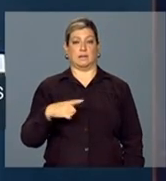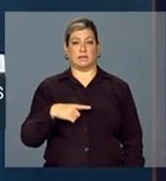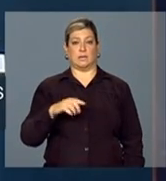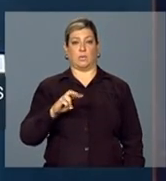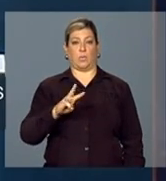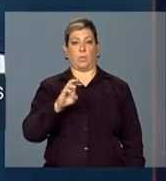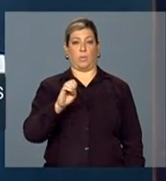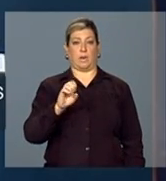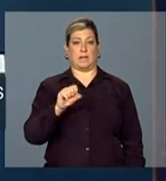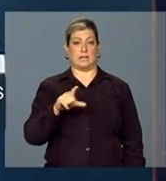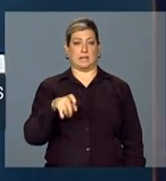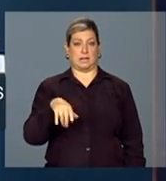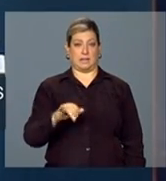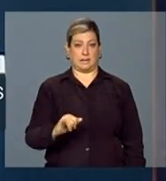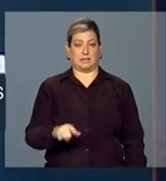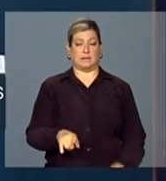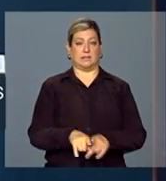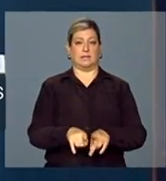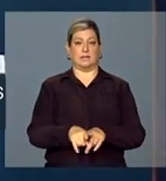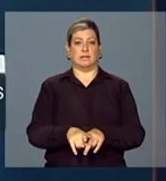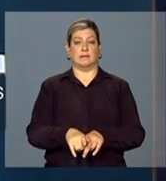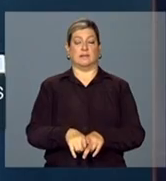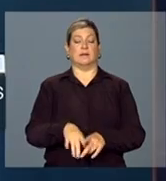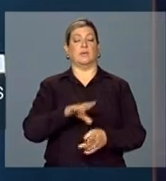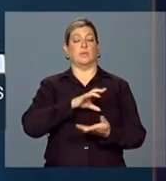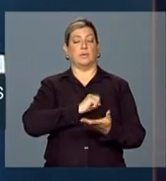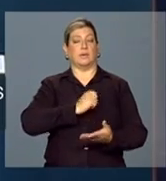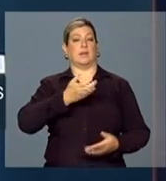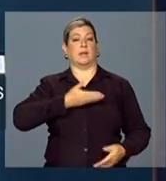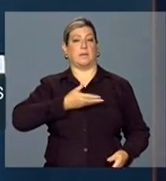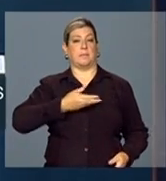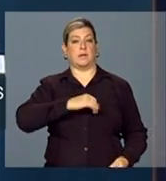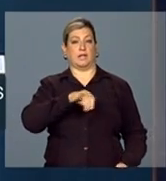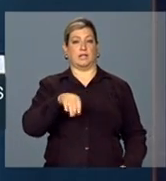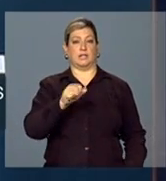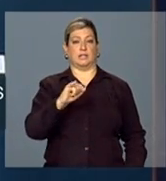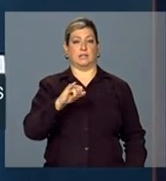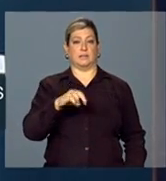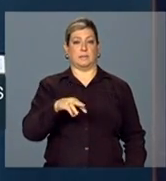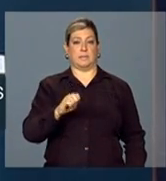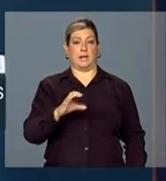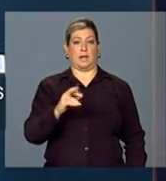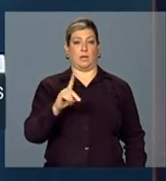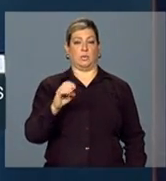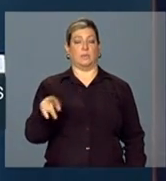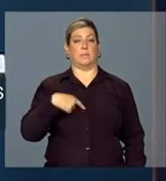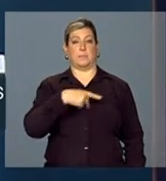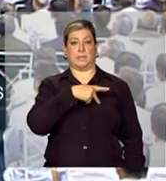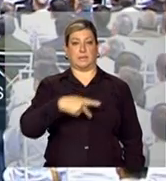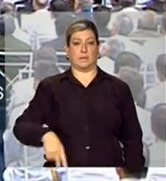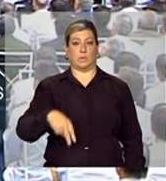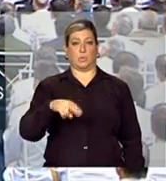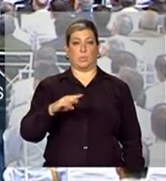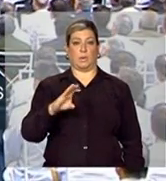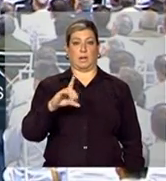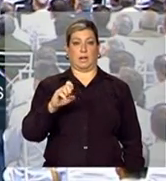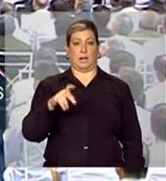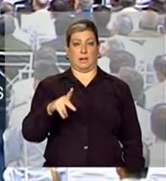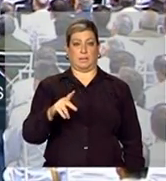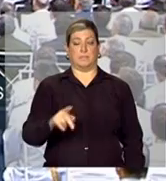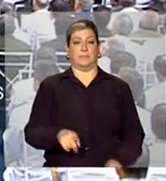Gonçalves. Cumprimentar também um querido amigo, Jaime Cardoso, presidente da Nuclep.